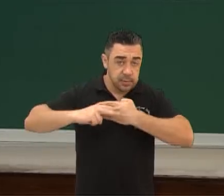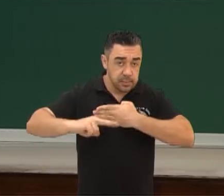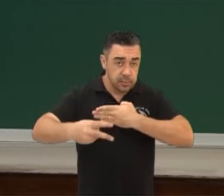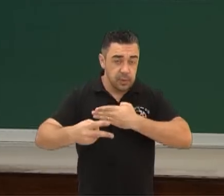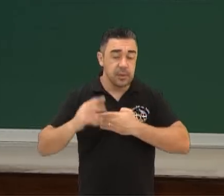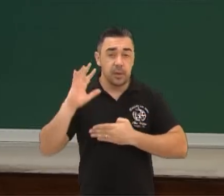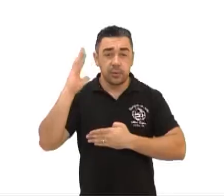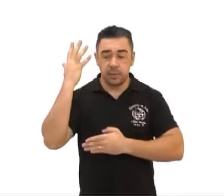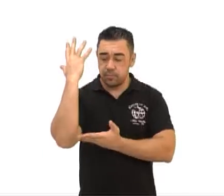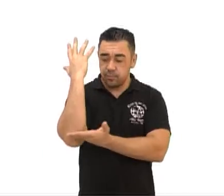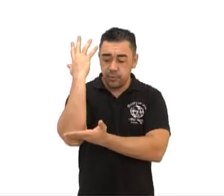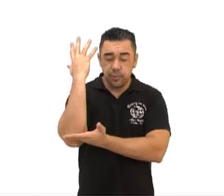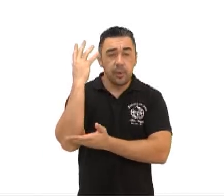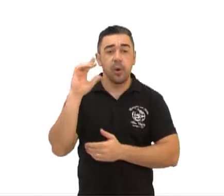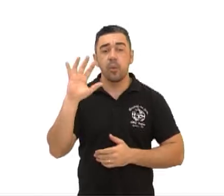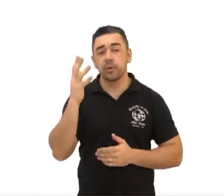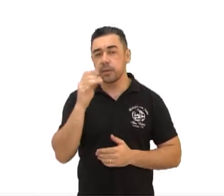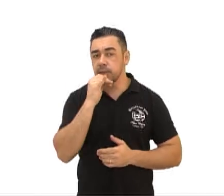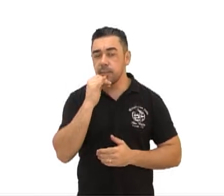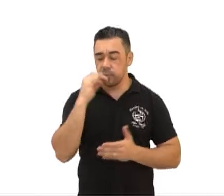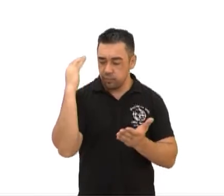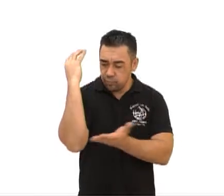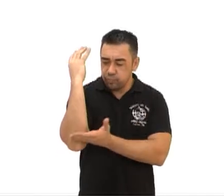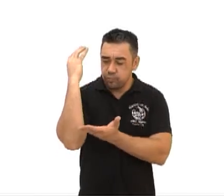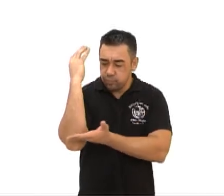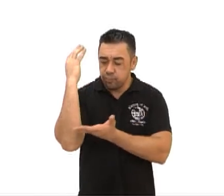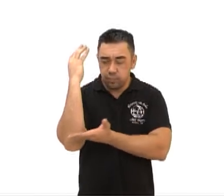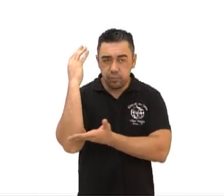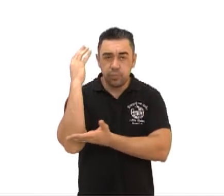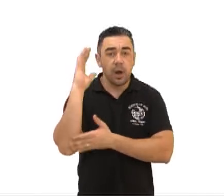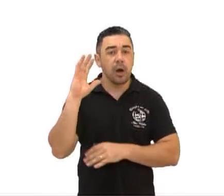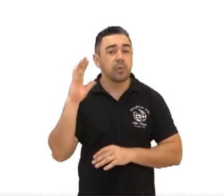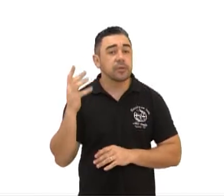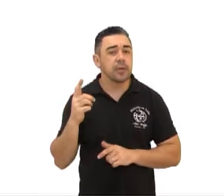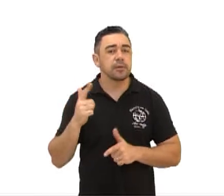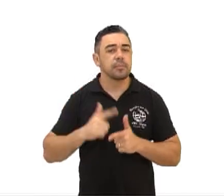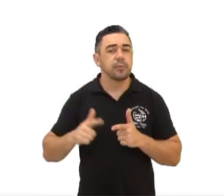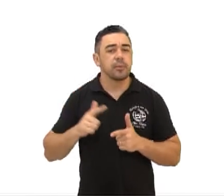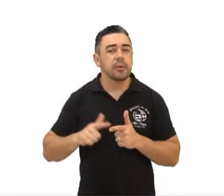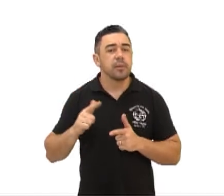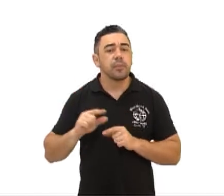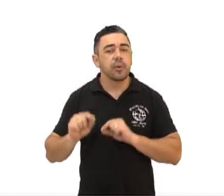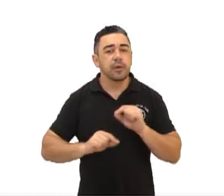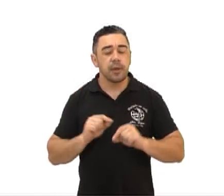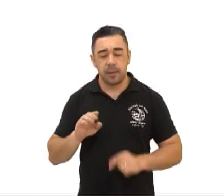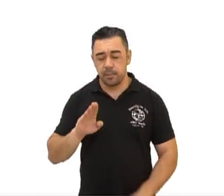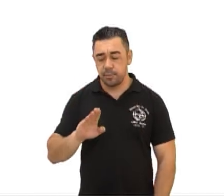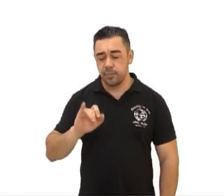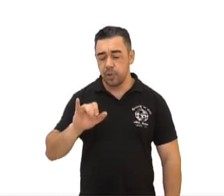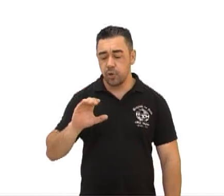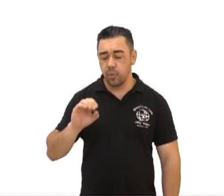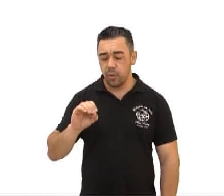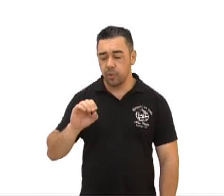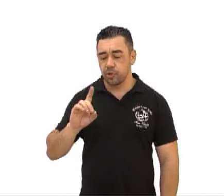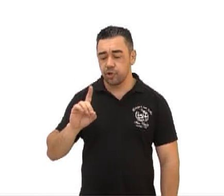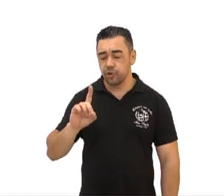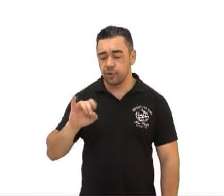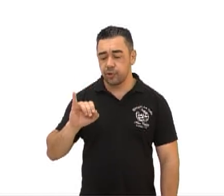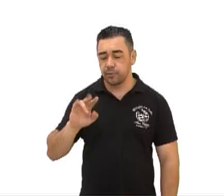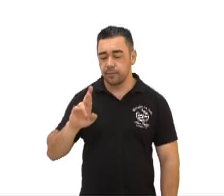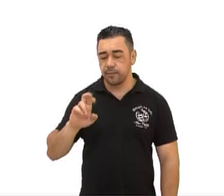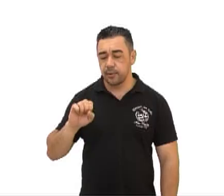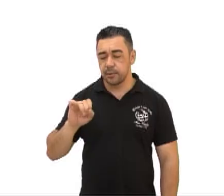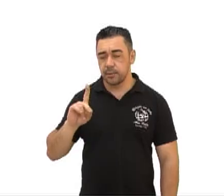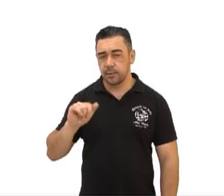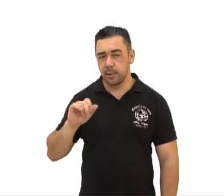desmatamento? Então, a retirada da cobertura vegetal, ela provoca a redução da biodiversidade e